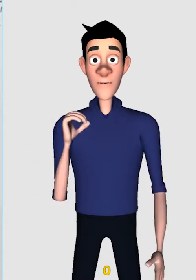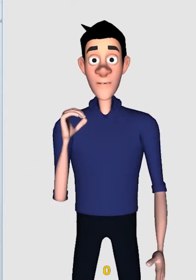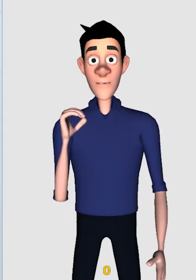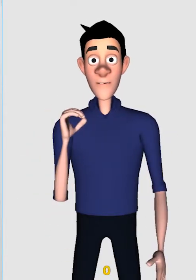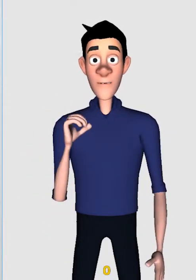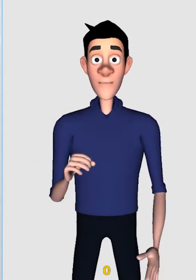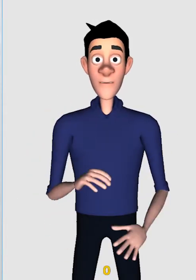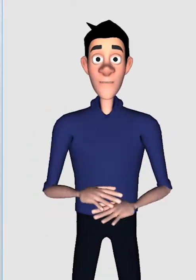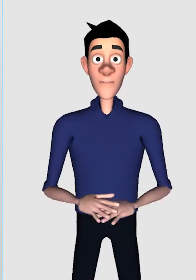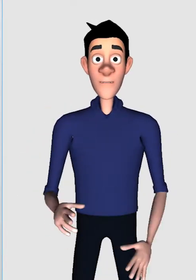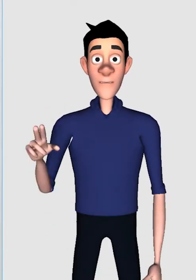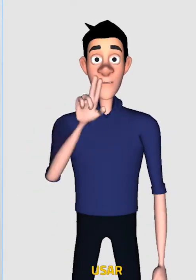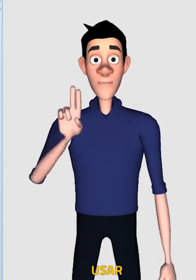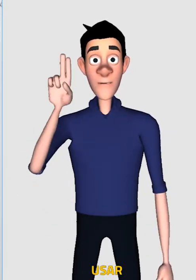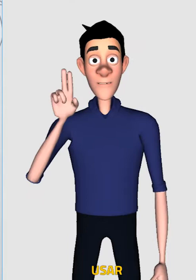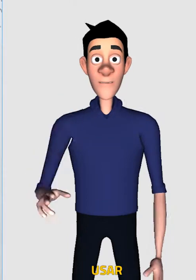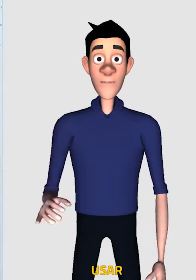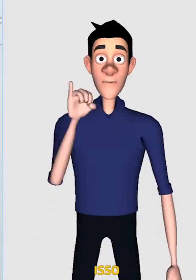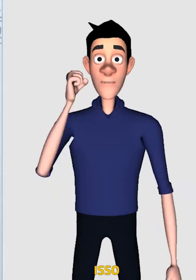Descubra o t.